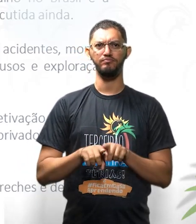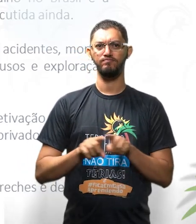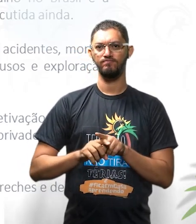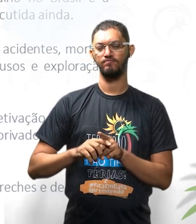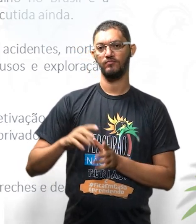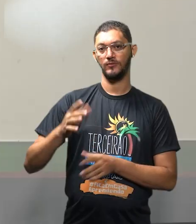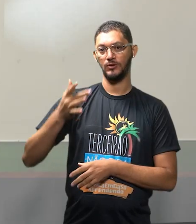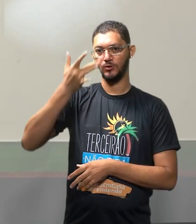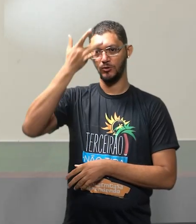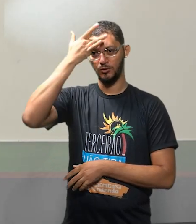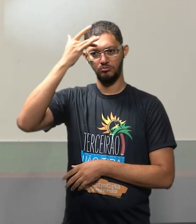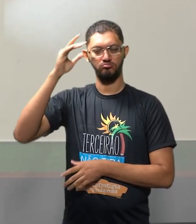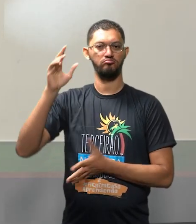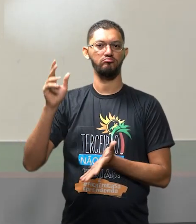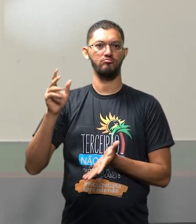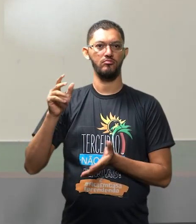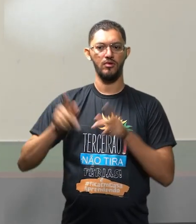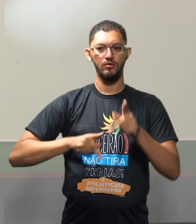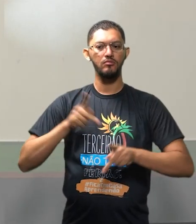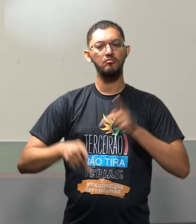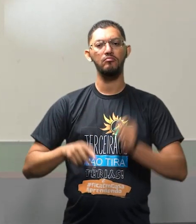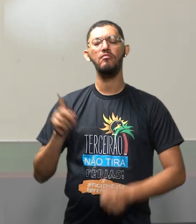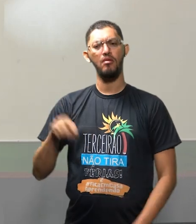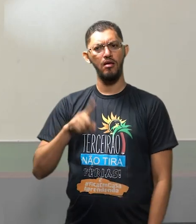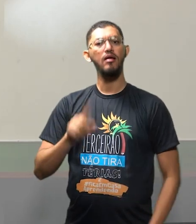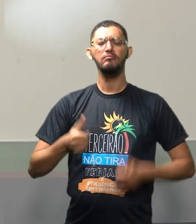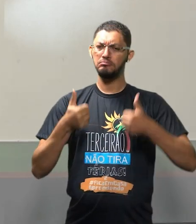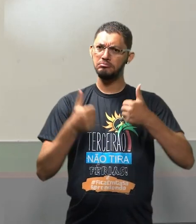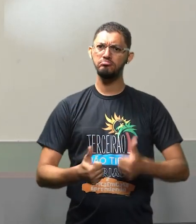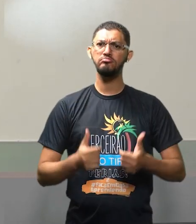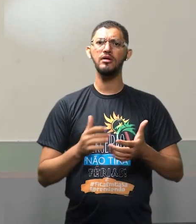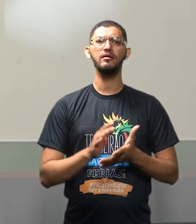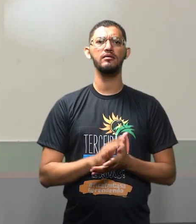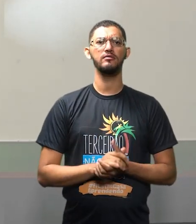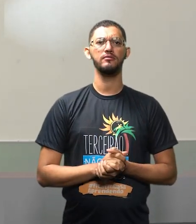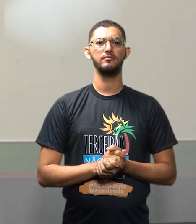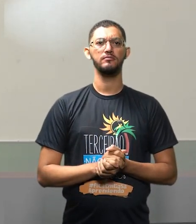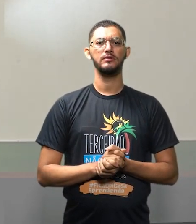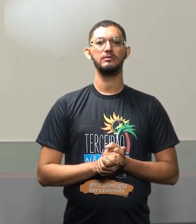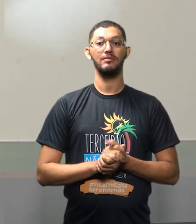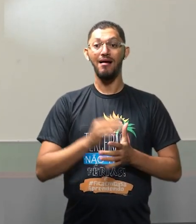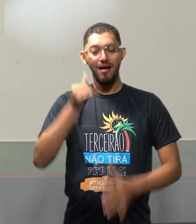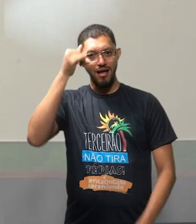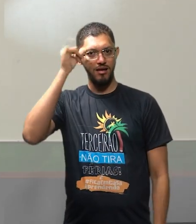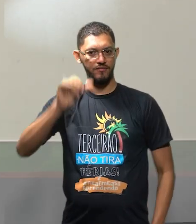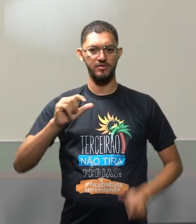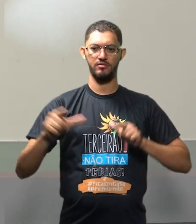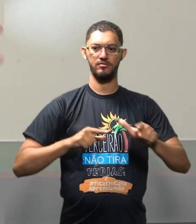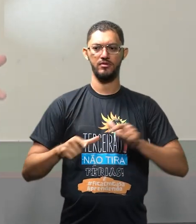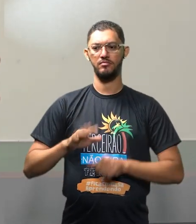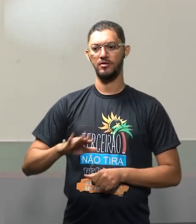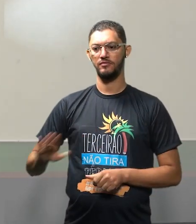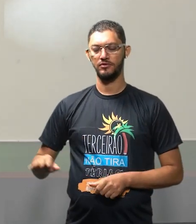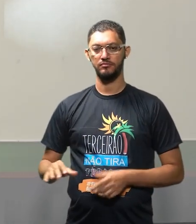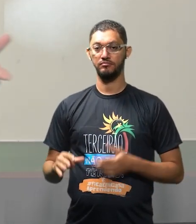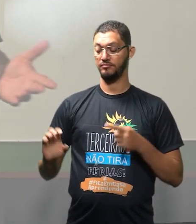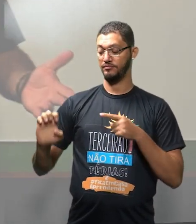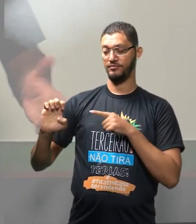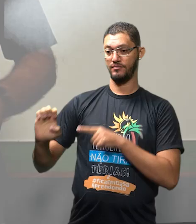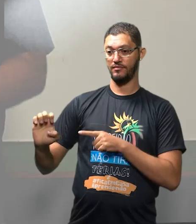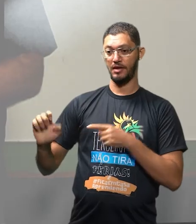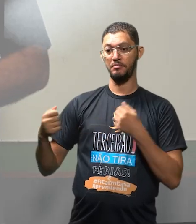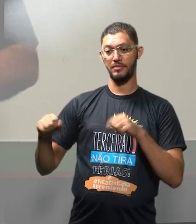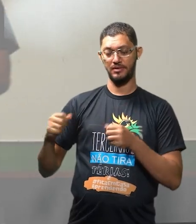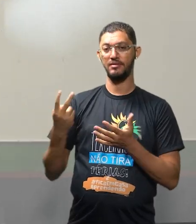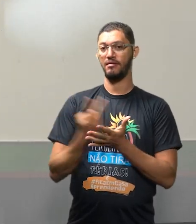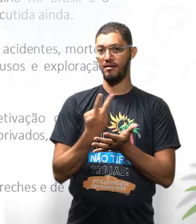conscientização da população. Show! É uma das alternativas, inclusive, para se combater o trabalho infantil. Sobrou a letra E, né? Tem que ser essa